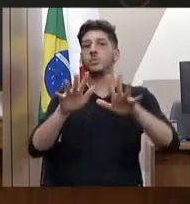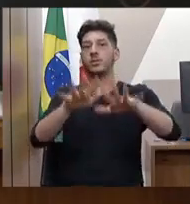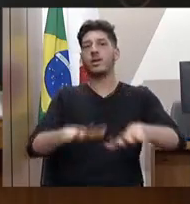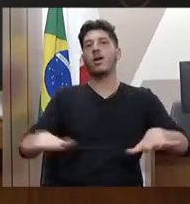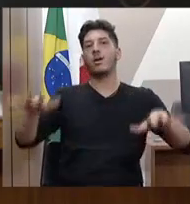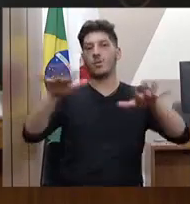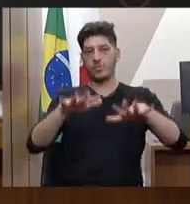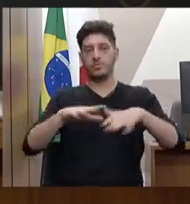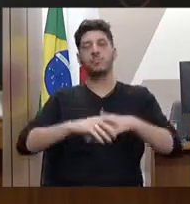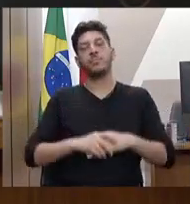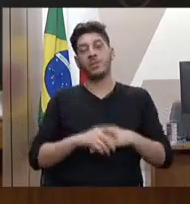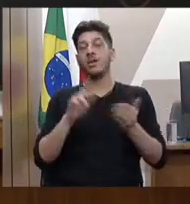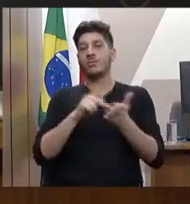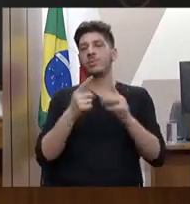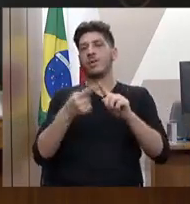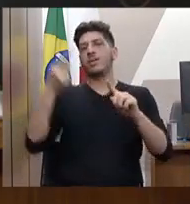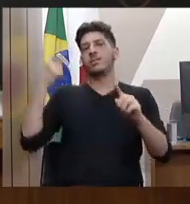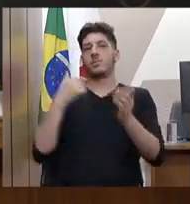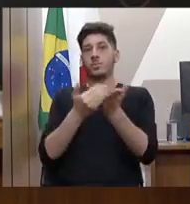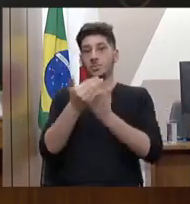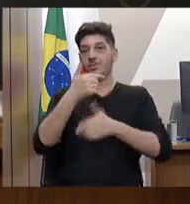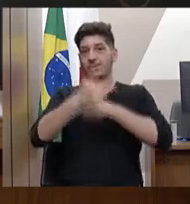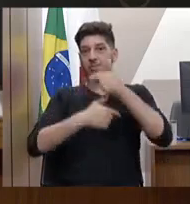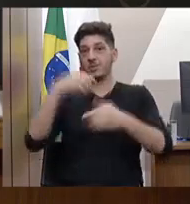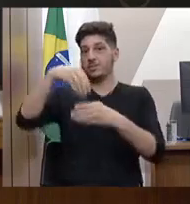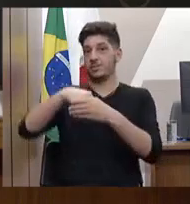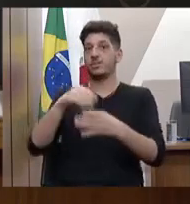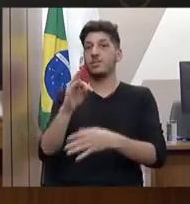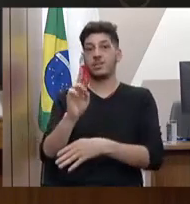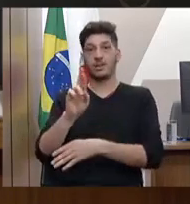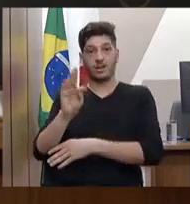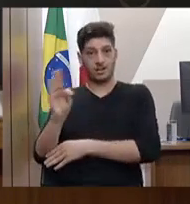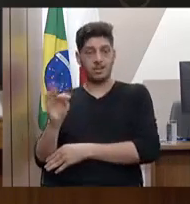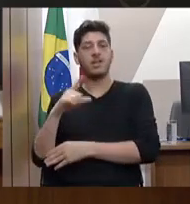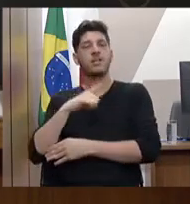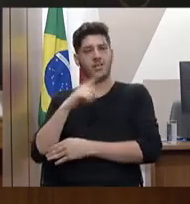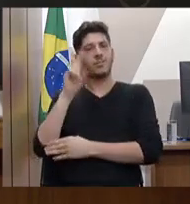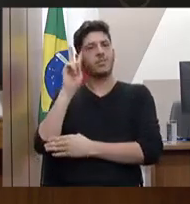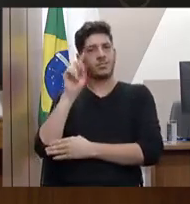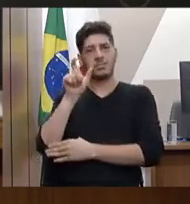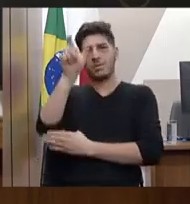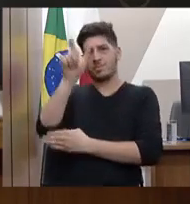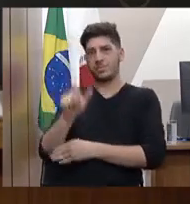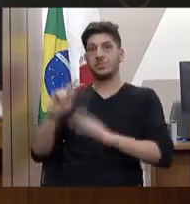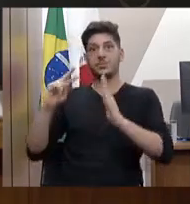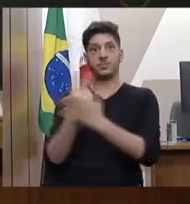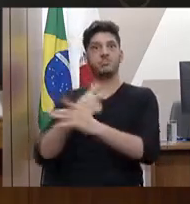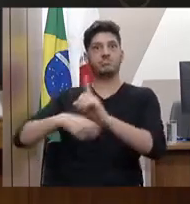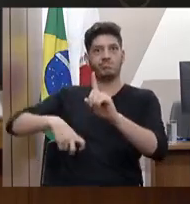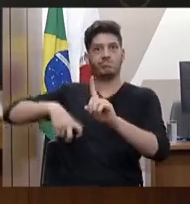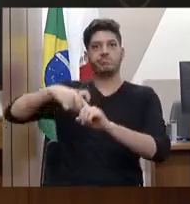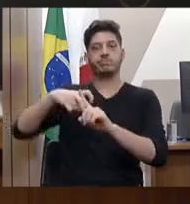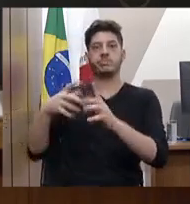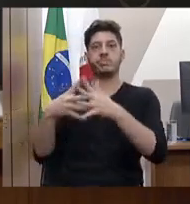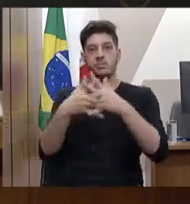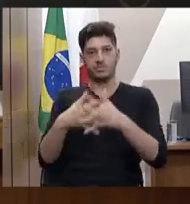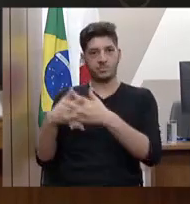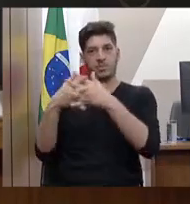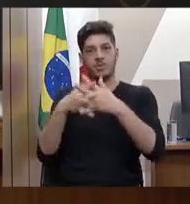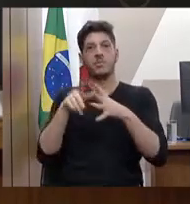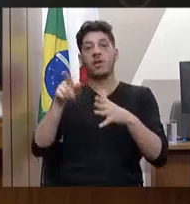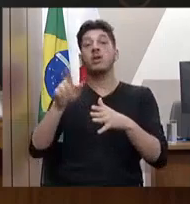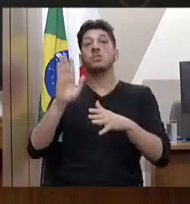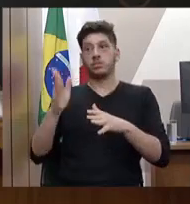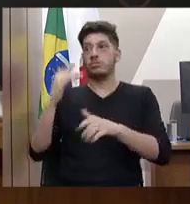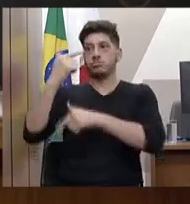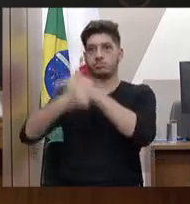atuar no tribunal do trabalho teve um caso um trabalhador um acidentou de motorista ele já atuava ele já